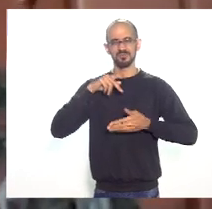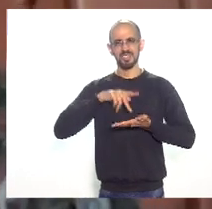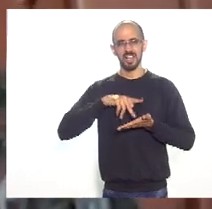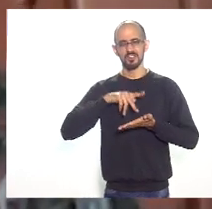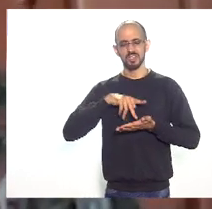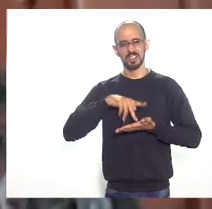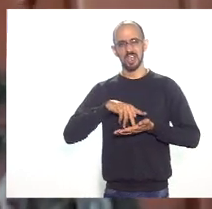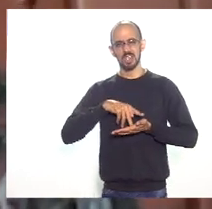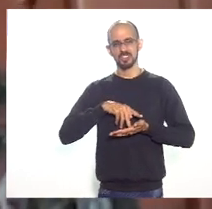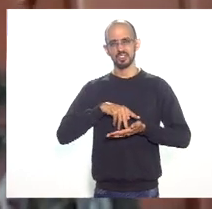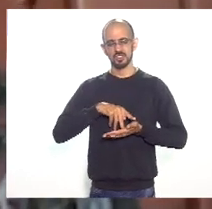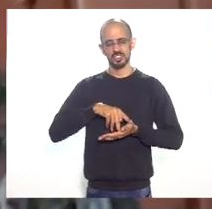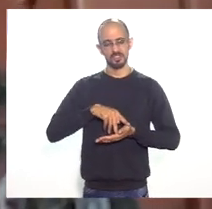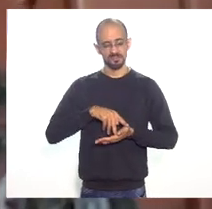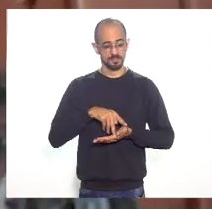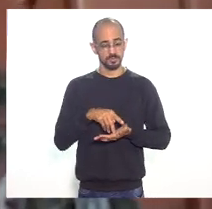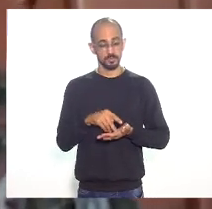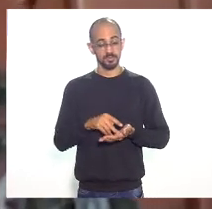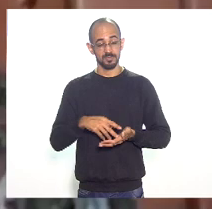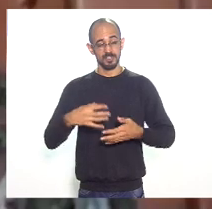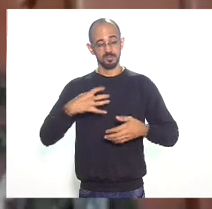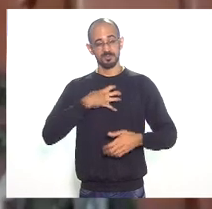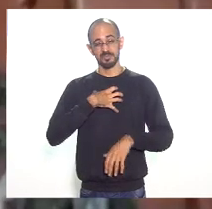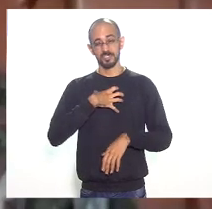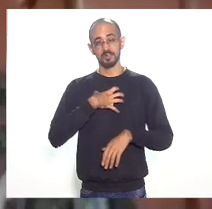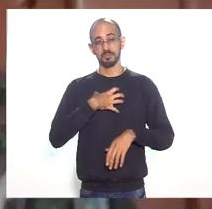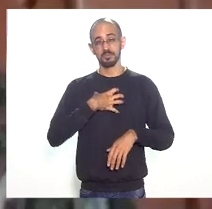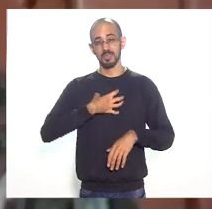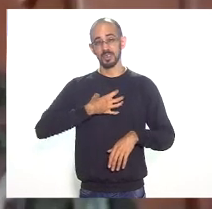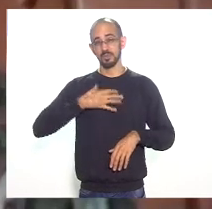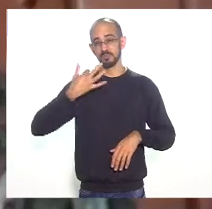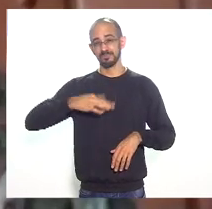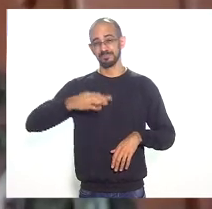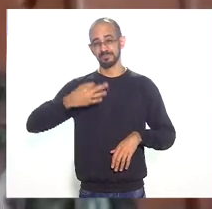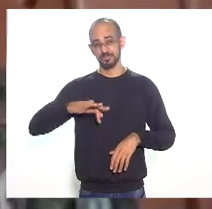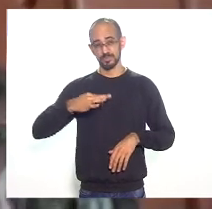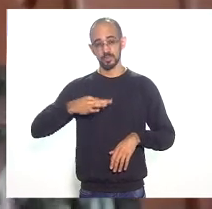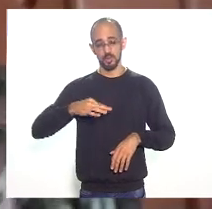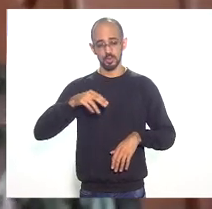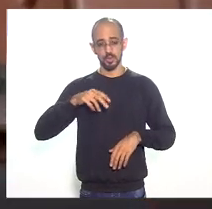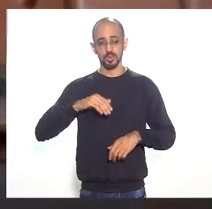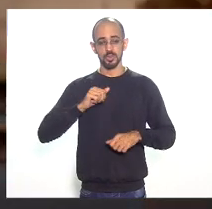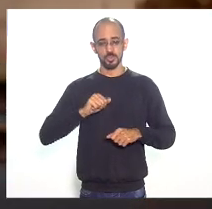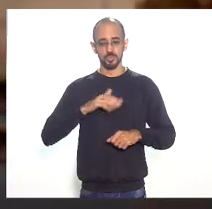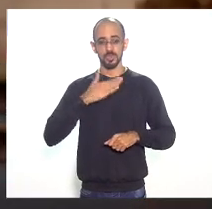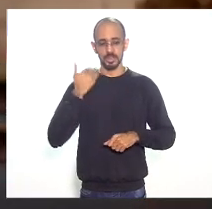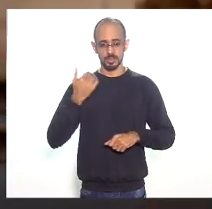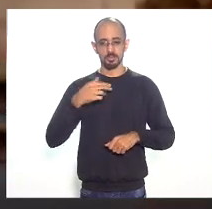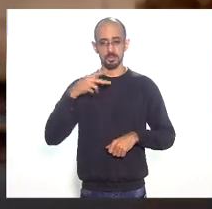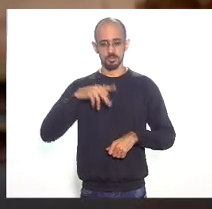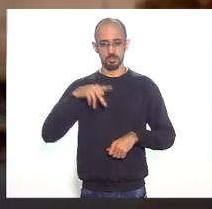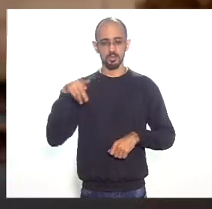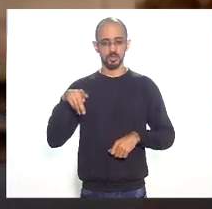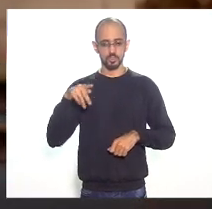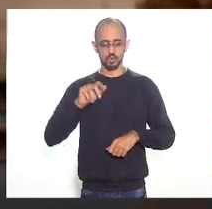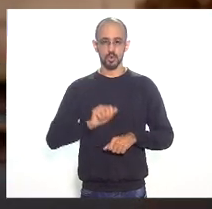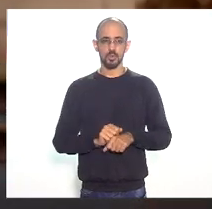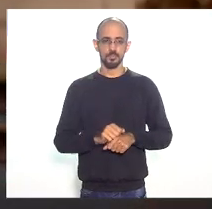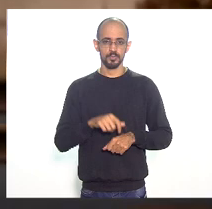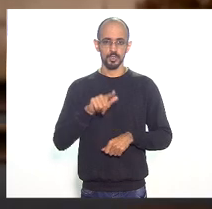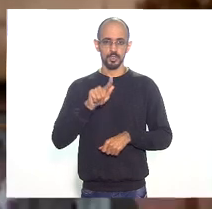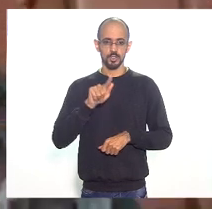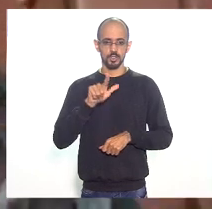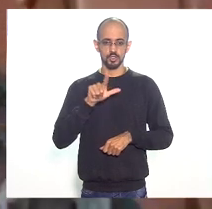bem sentida a perda do professor... Gilson, né? Gilson Alves. Gilson Alves.